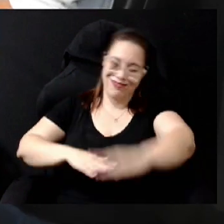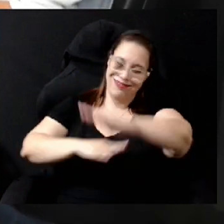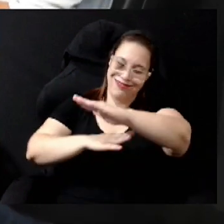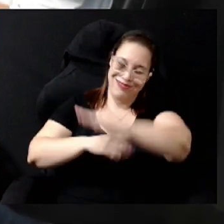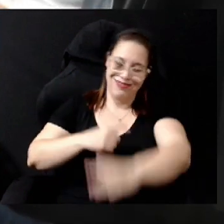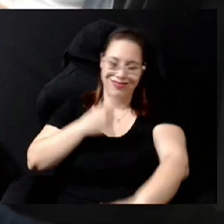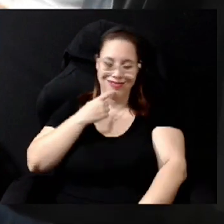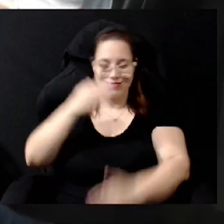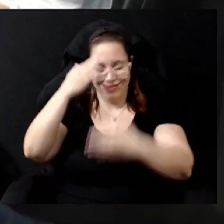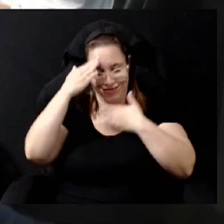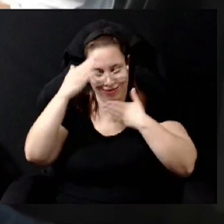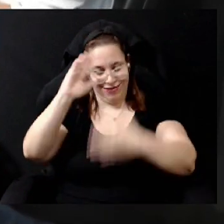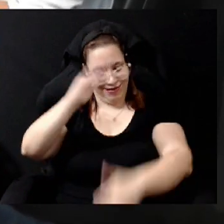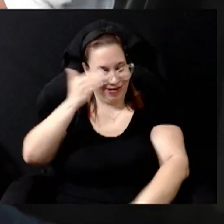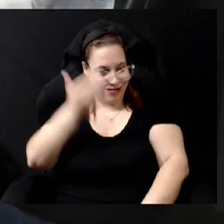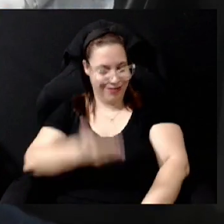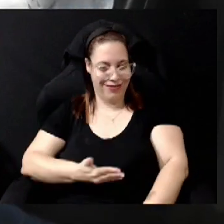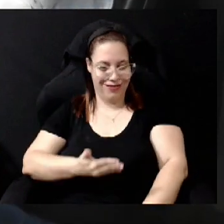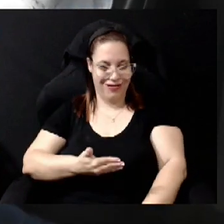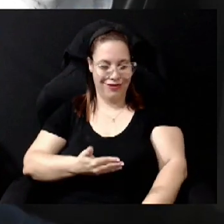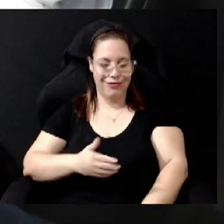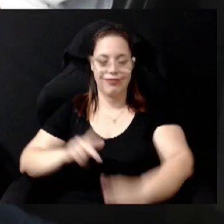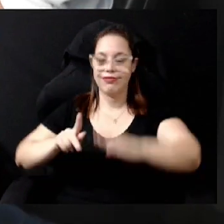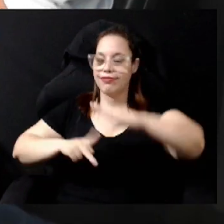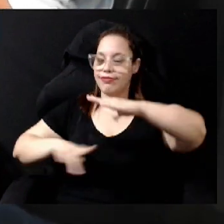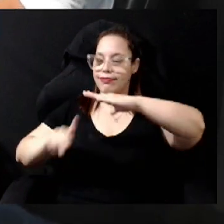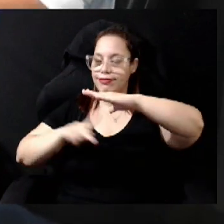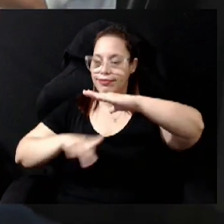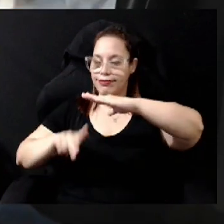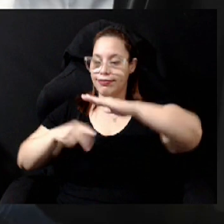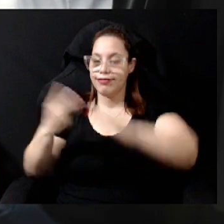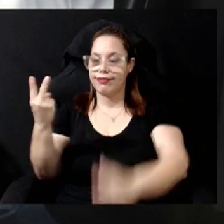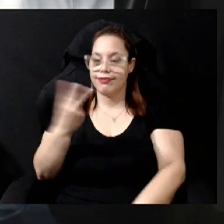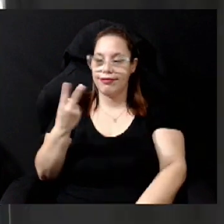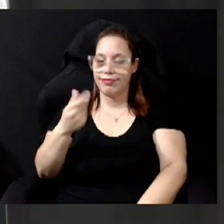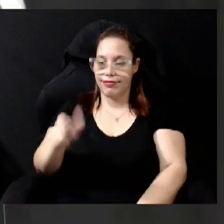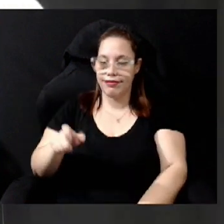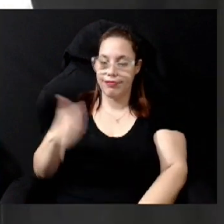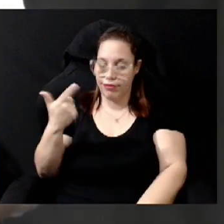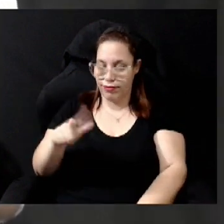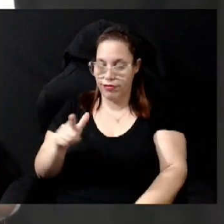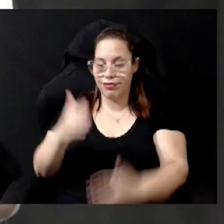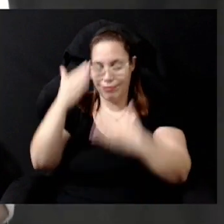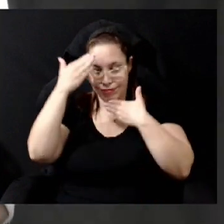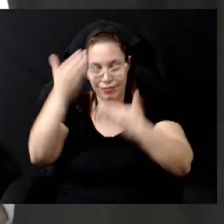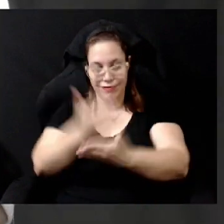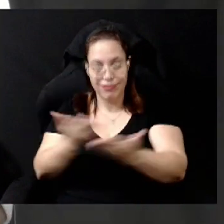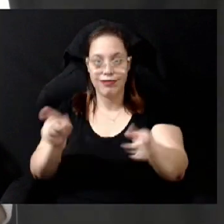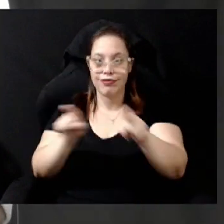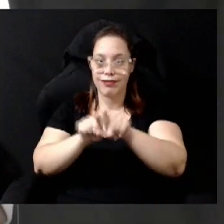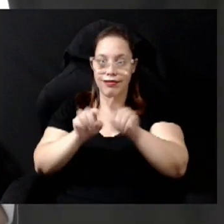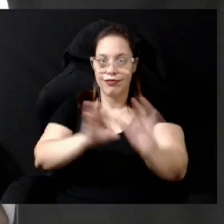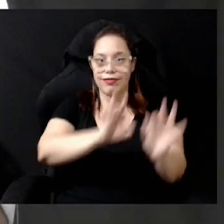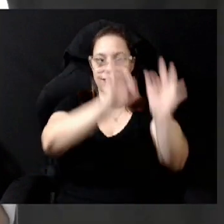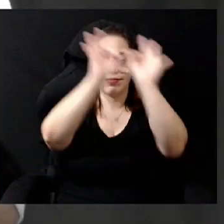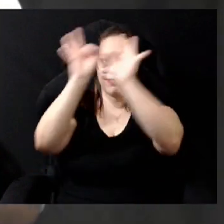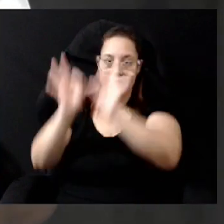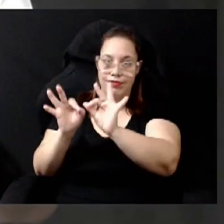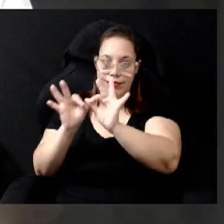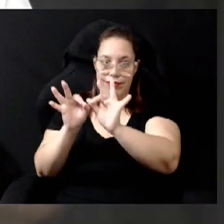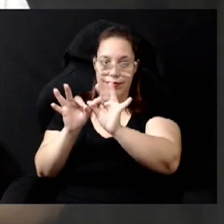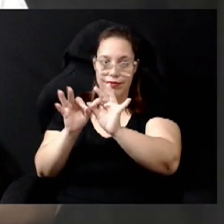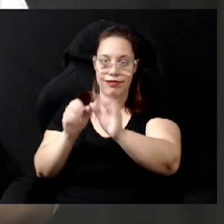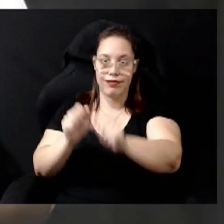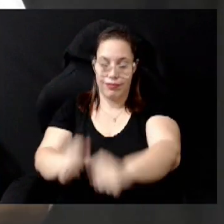poder participar na Casa do Povo pela segunda vez, né? E agradecer você também que nos acompanha, está na audiência aí,